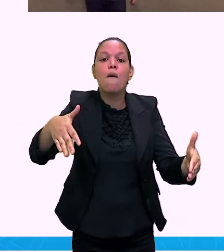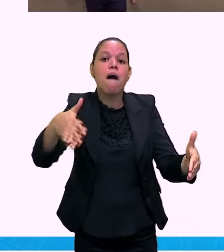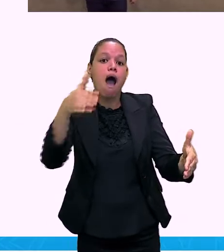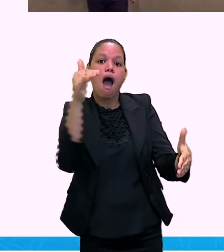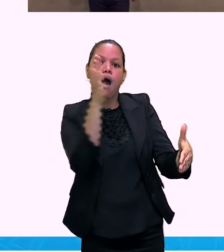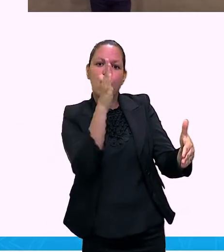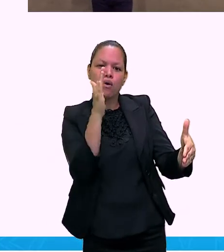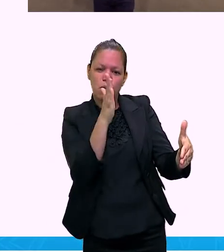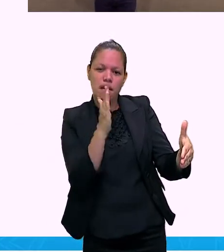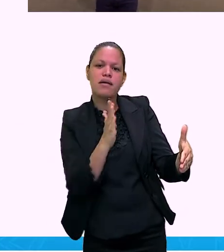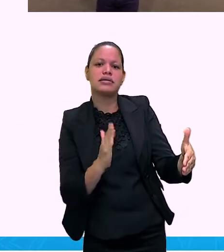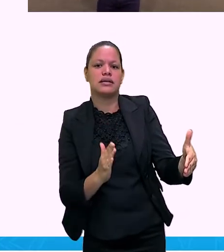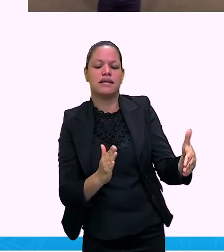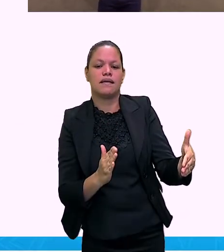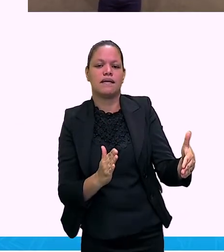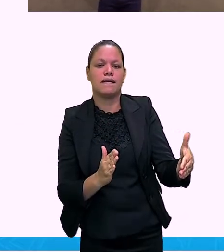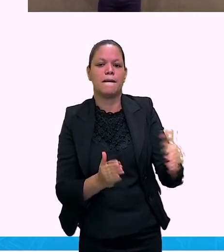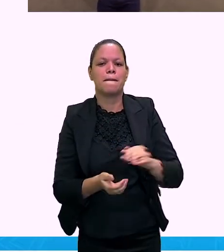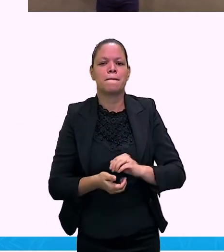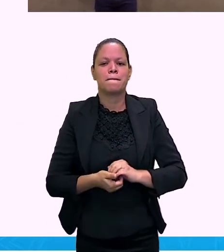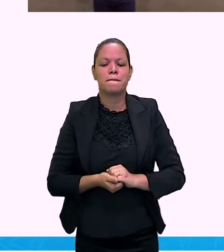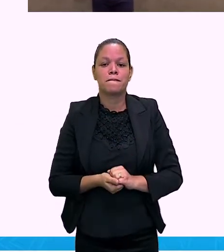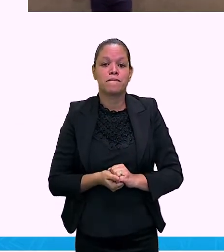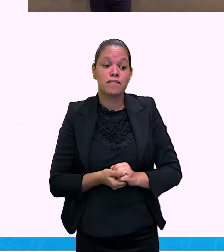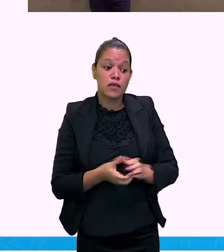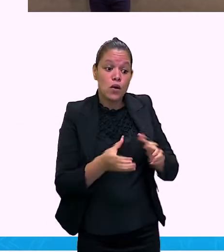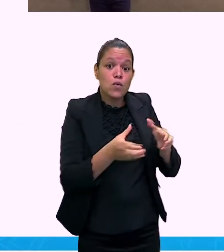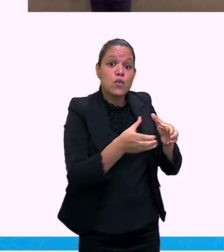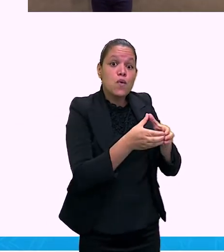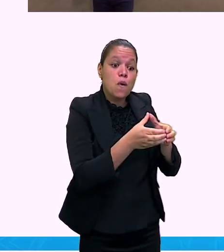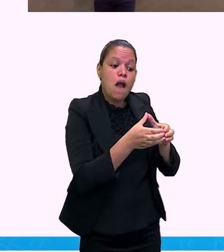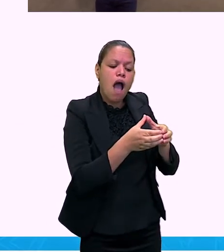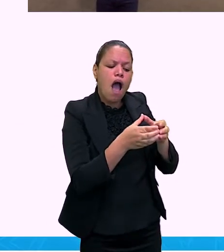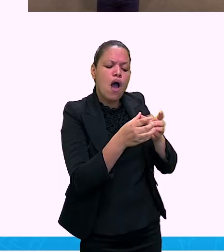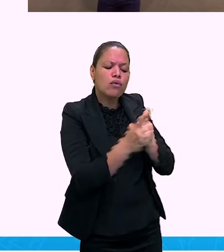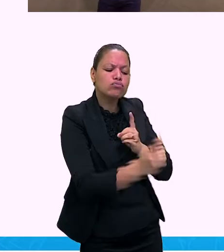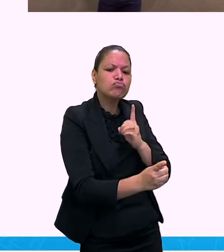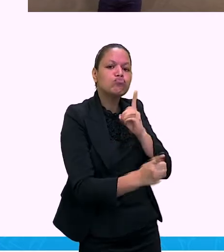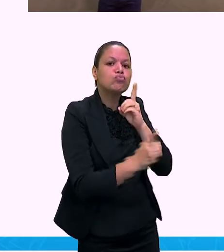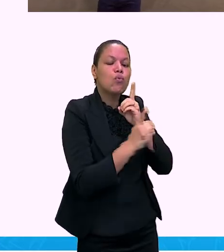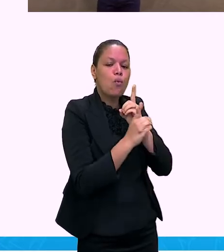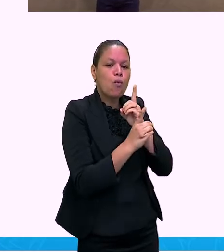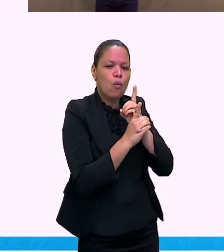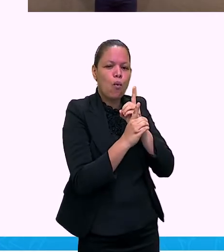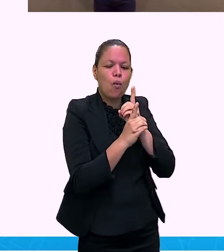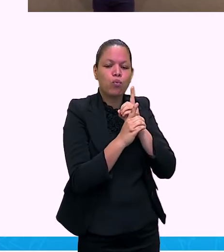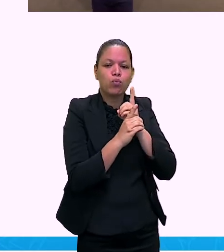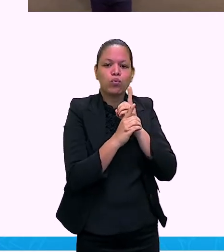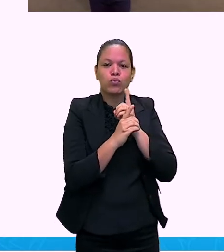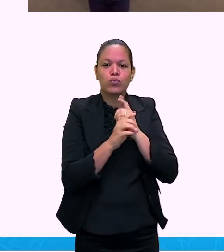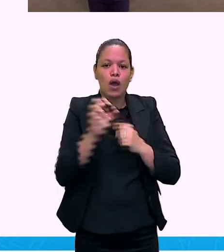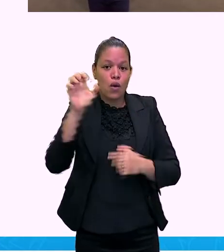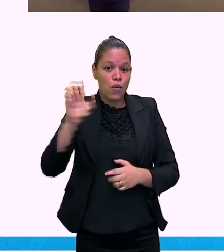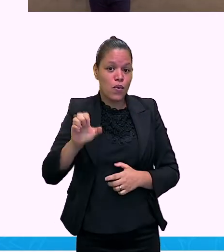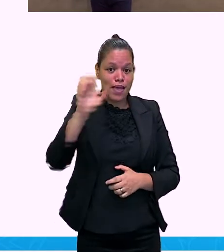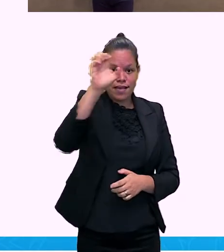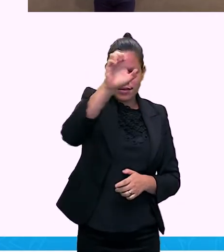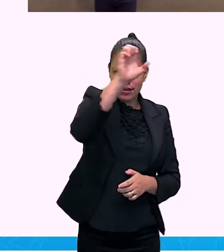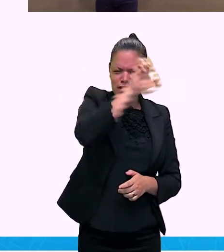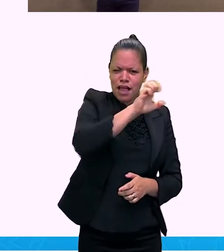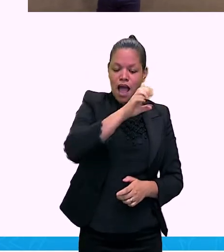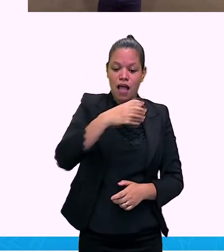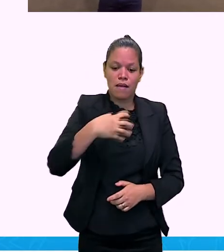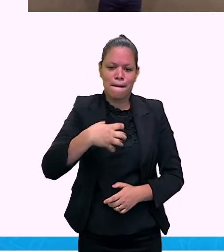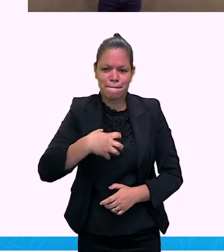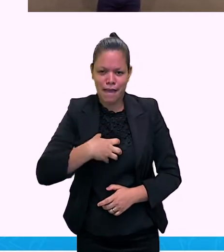costa territorial é a parte onde se encontra o estado da Bahia, hoje nós conhecemos o estado da Bahia, do